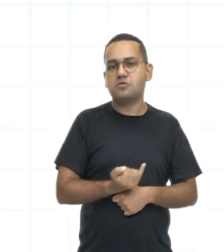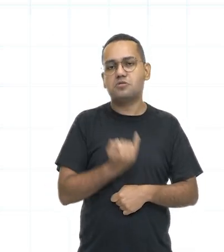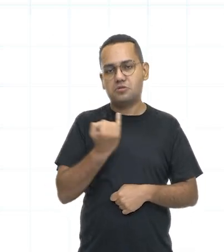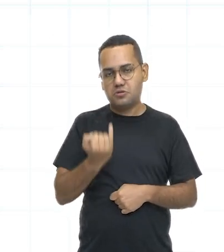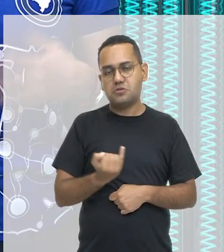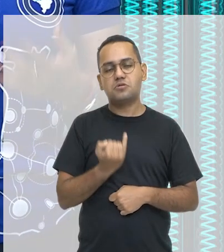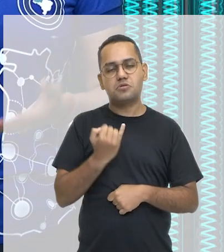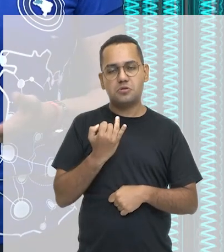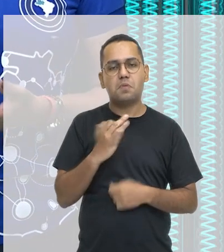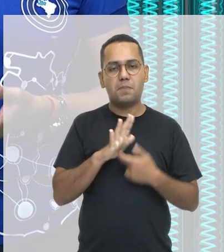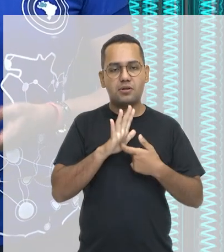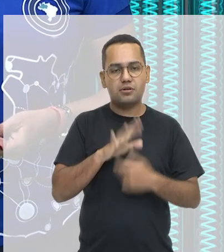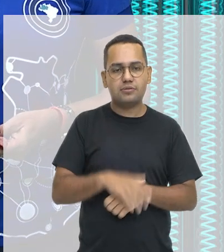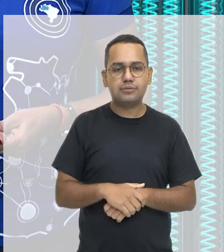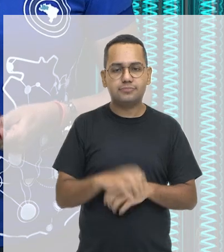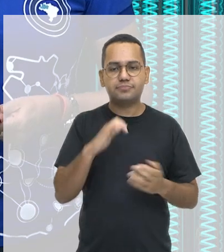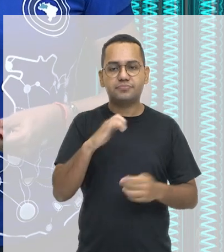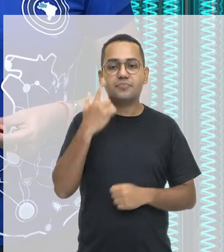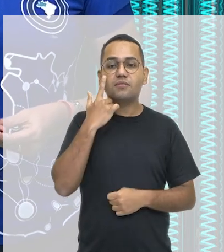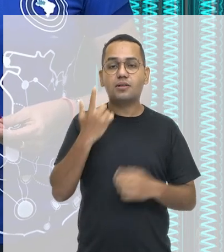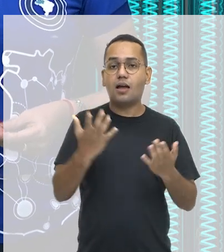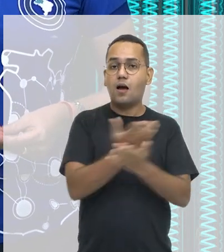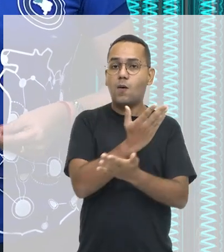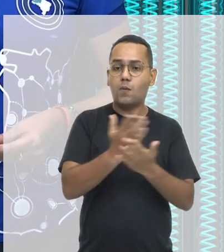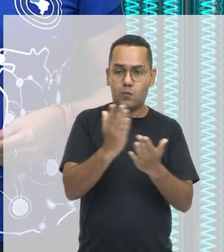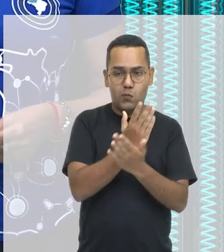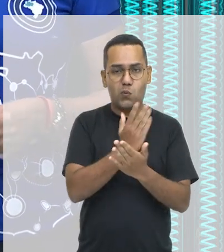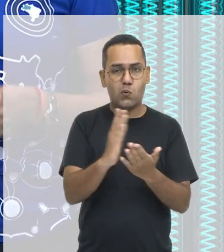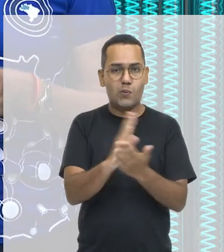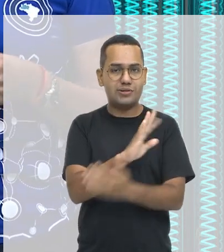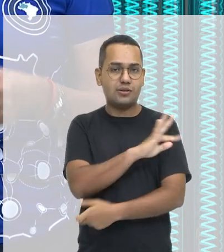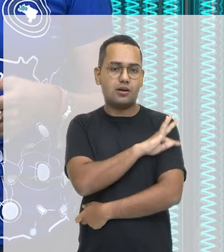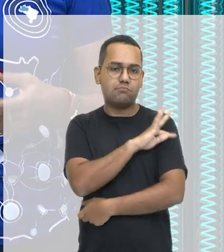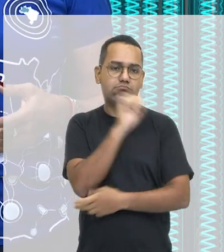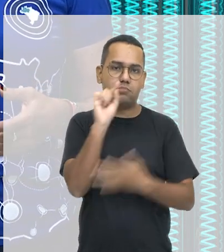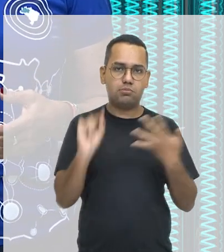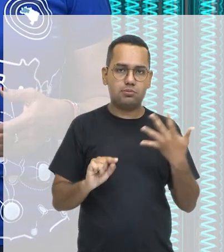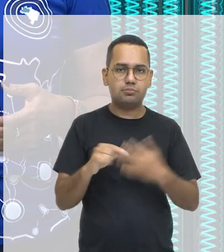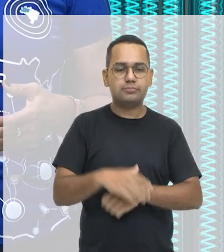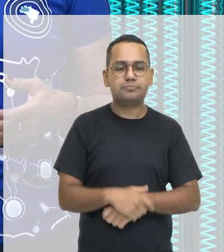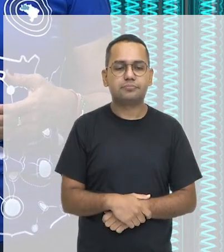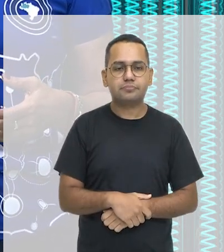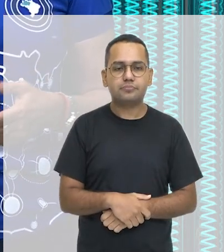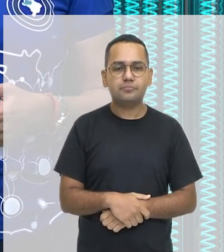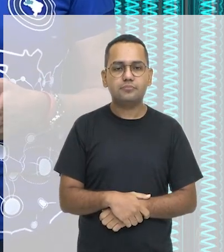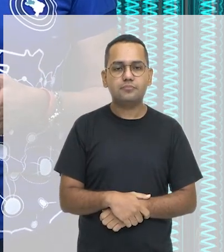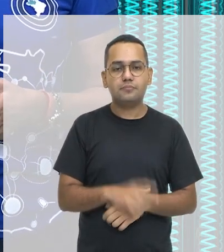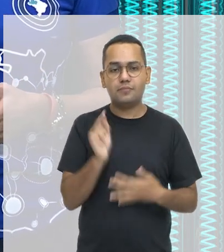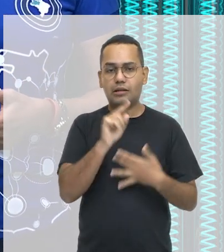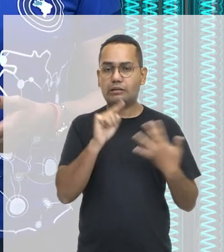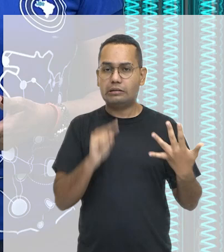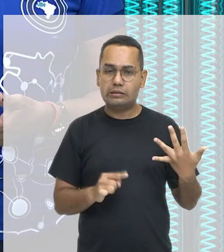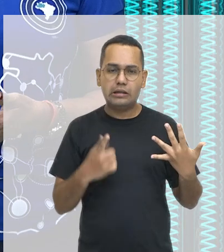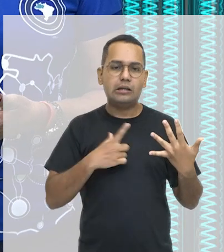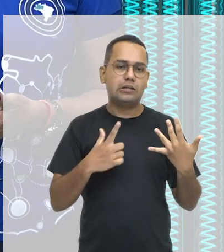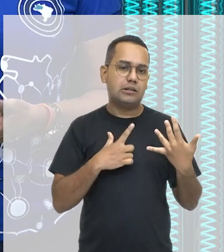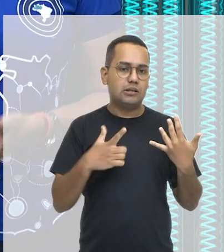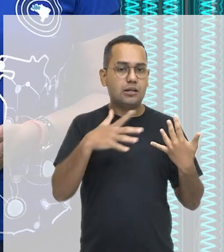vamos falar algumas técnicas de improvisação. Então, diversas técnicas são realizadas